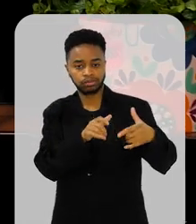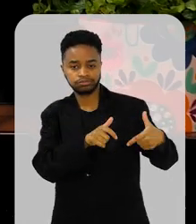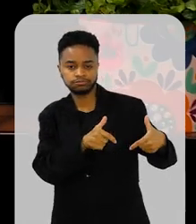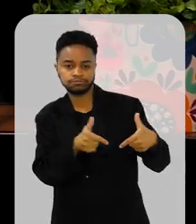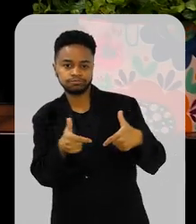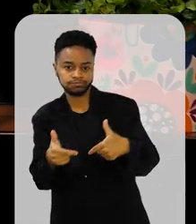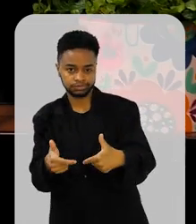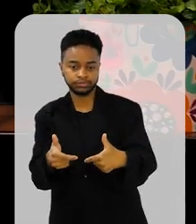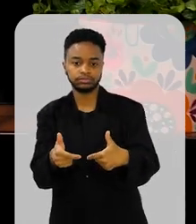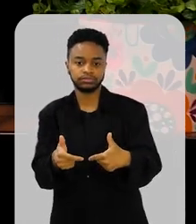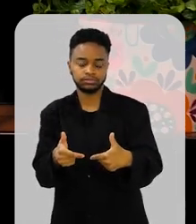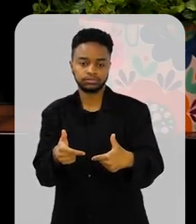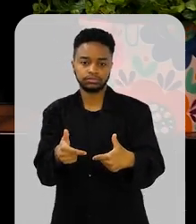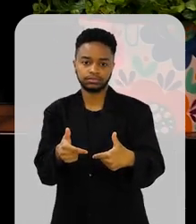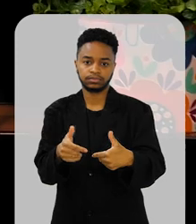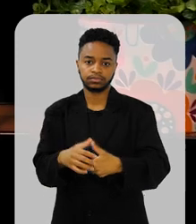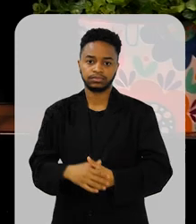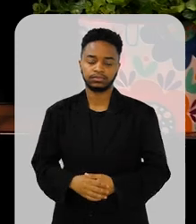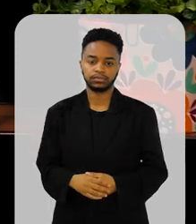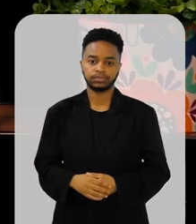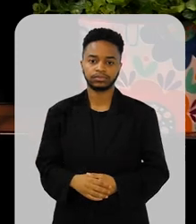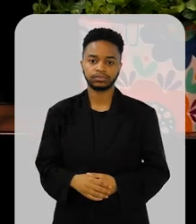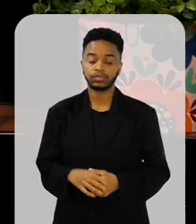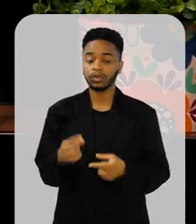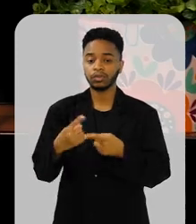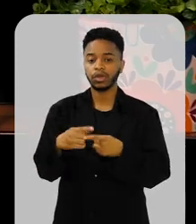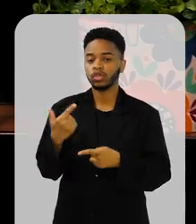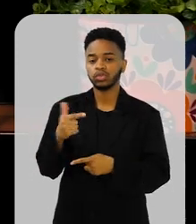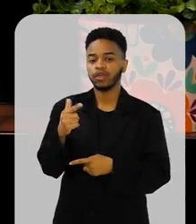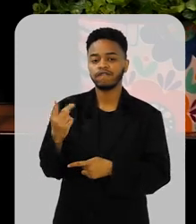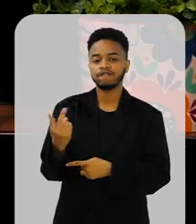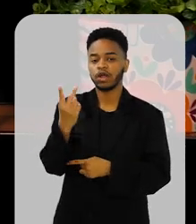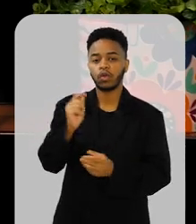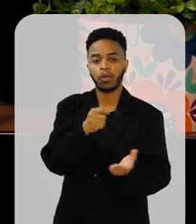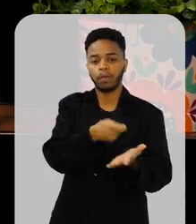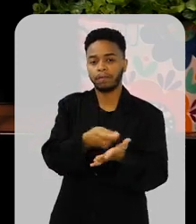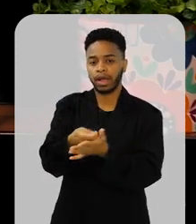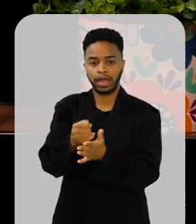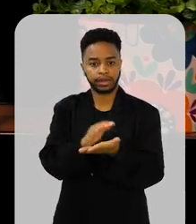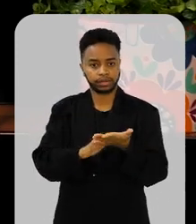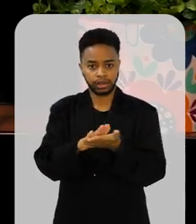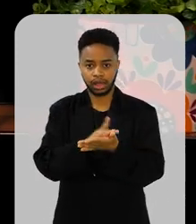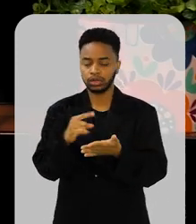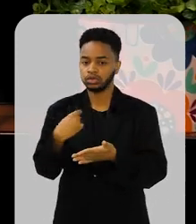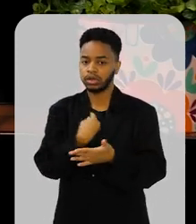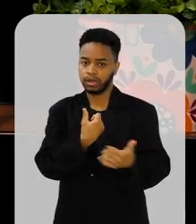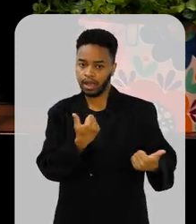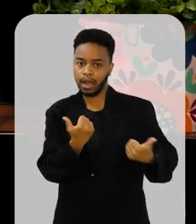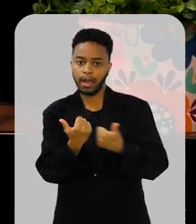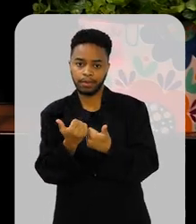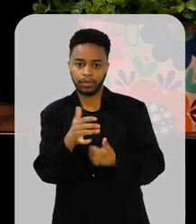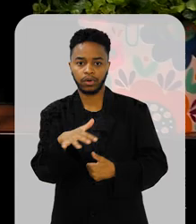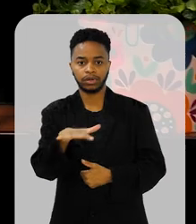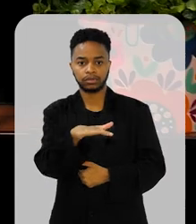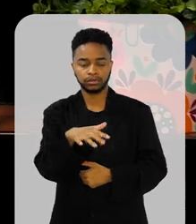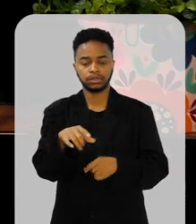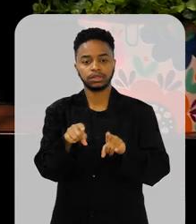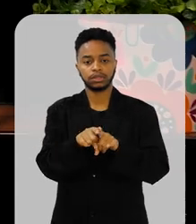muito. Não tem nenhum valor pecuniário, nós damos toda a